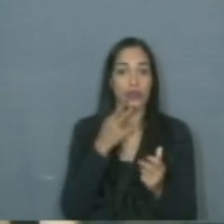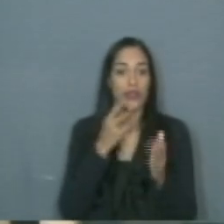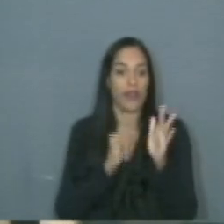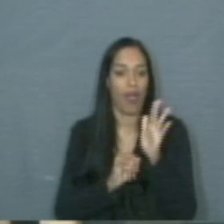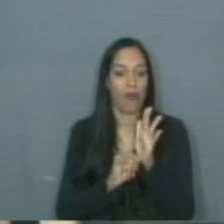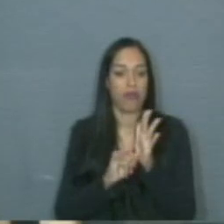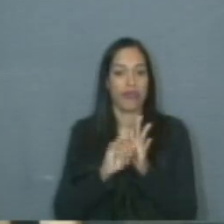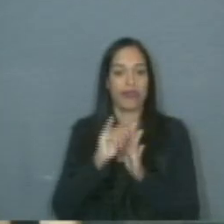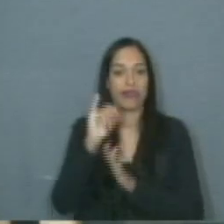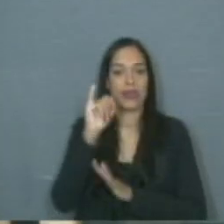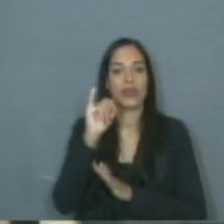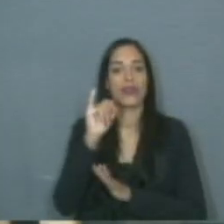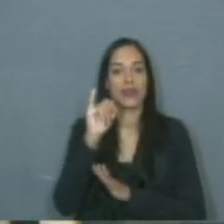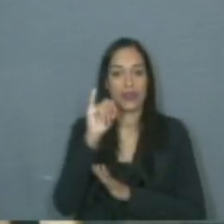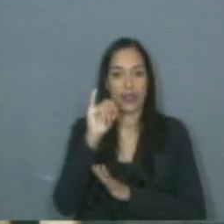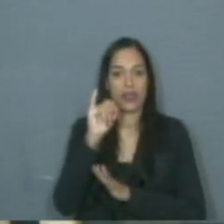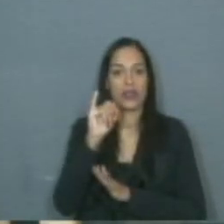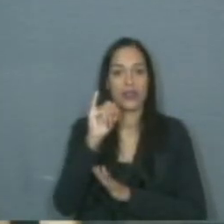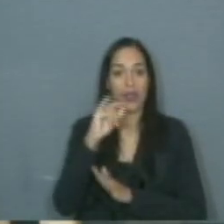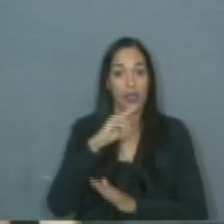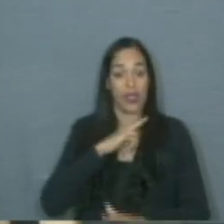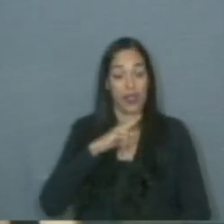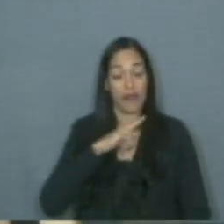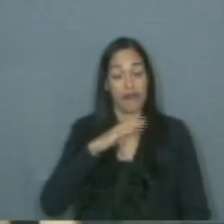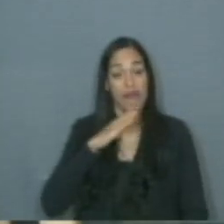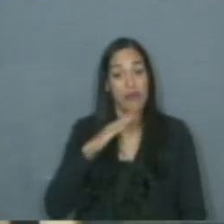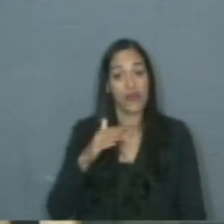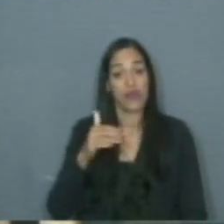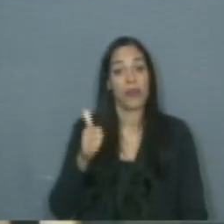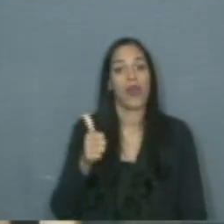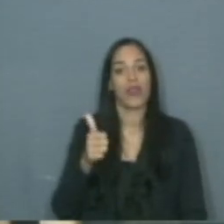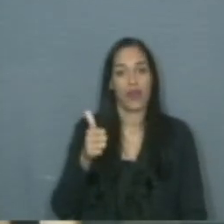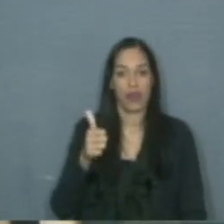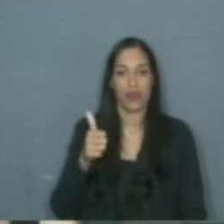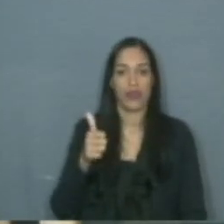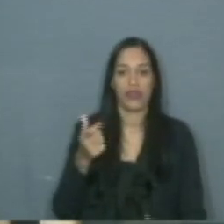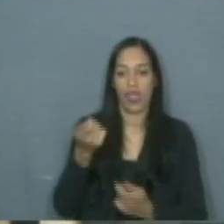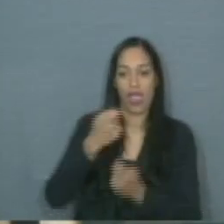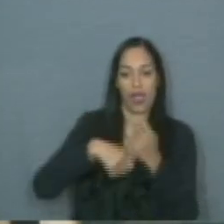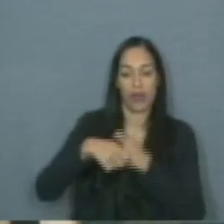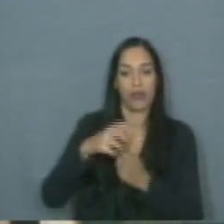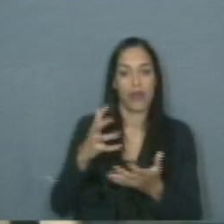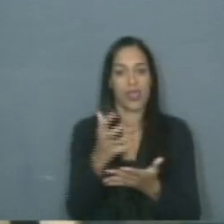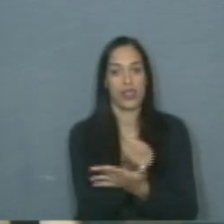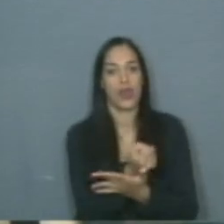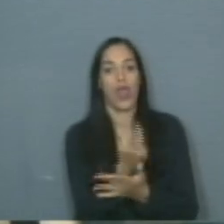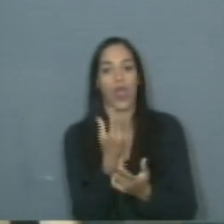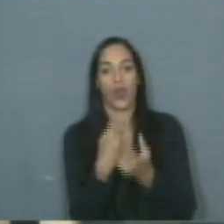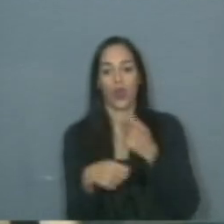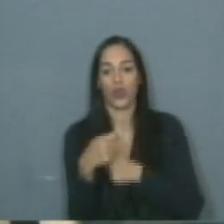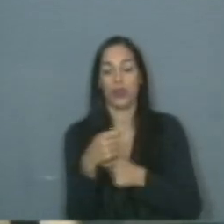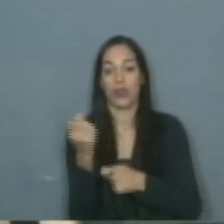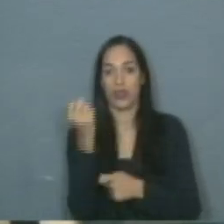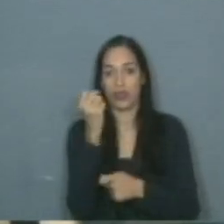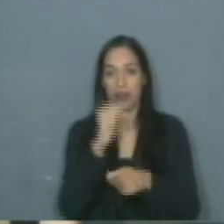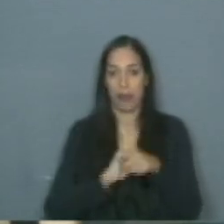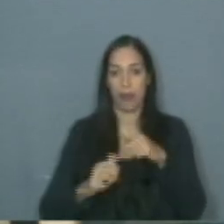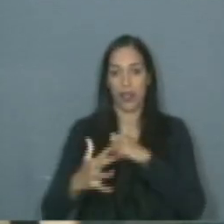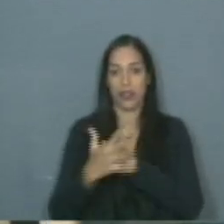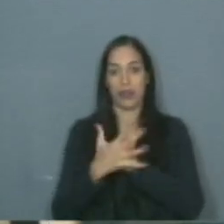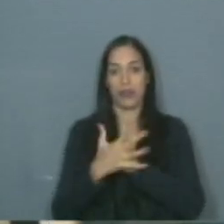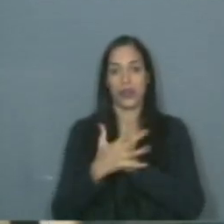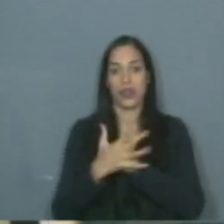época. E no governo Bolsonaro a gente teve os melhores índices de recuperação econômica durante a pandemia, superando até o